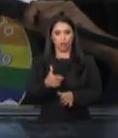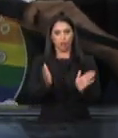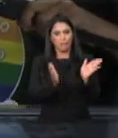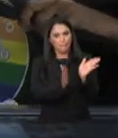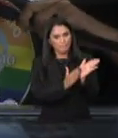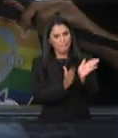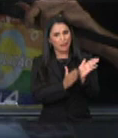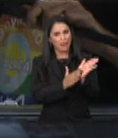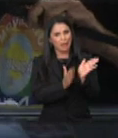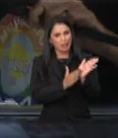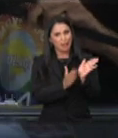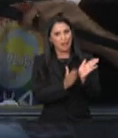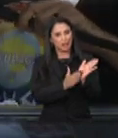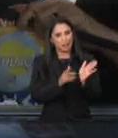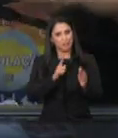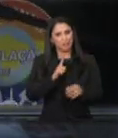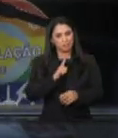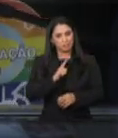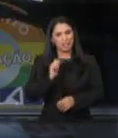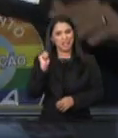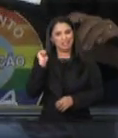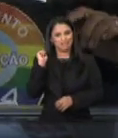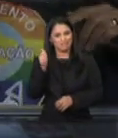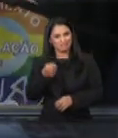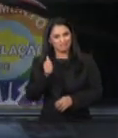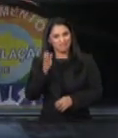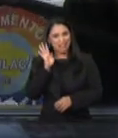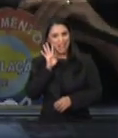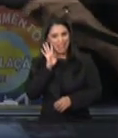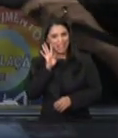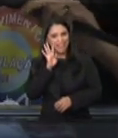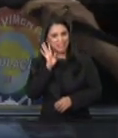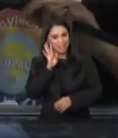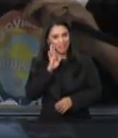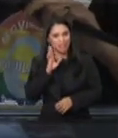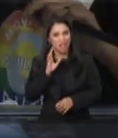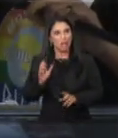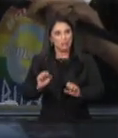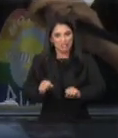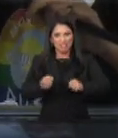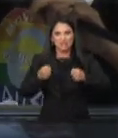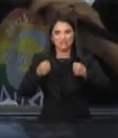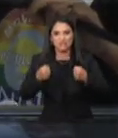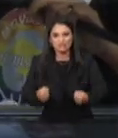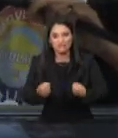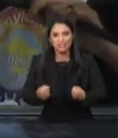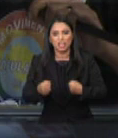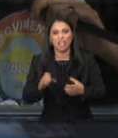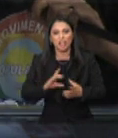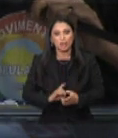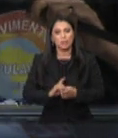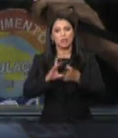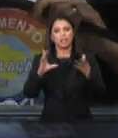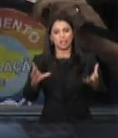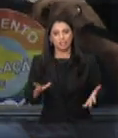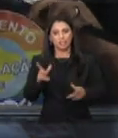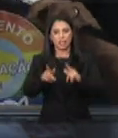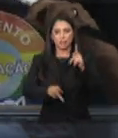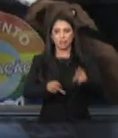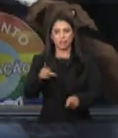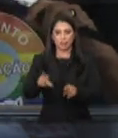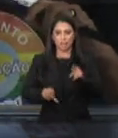muito massa na linguagem Popular O que vocês fizeram em defesa da democracia em defesa da população